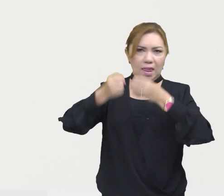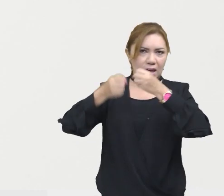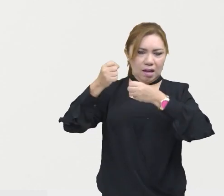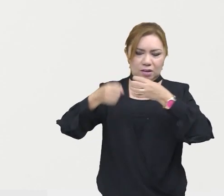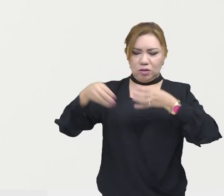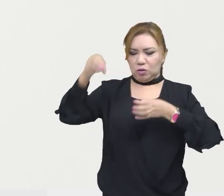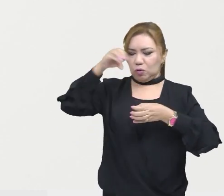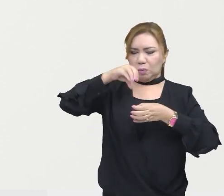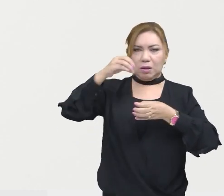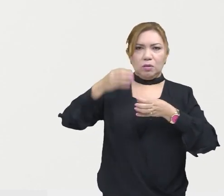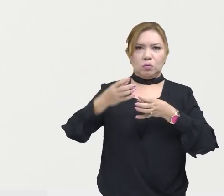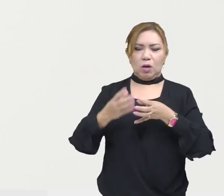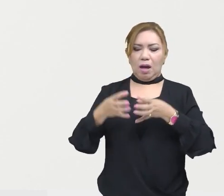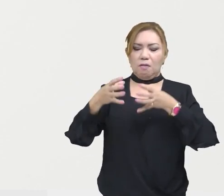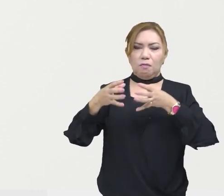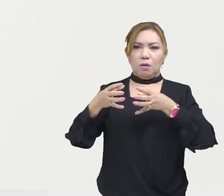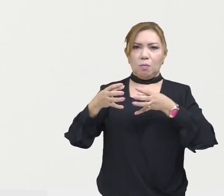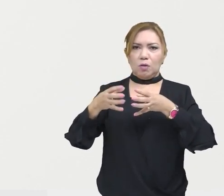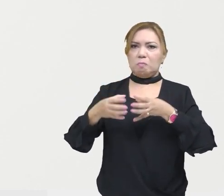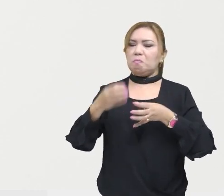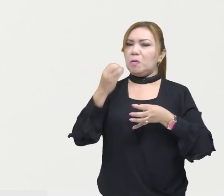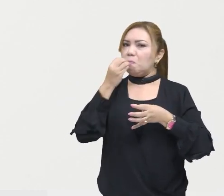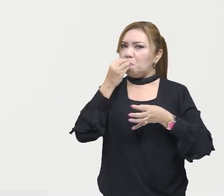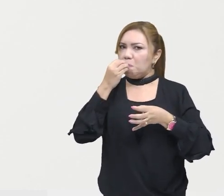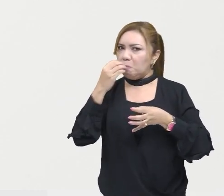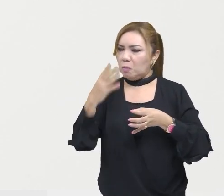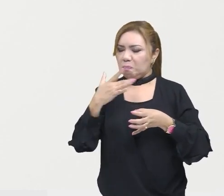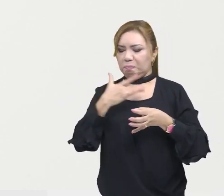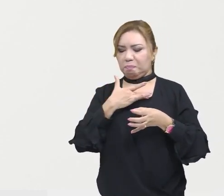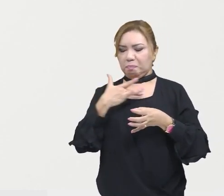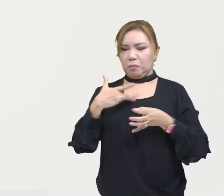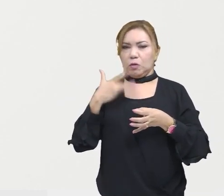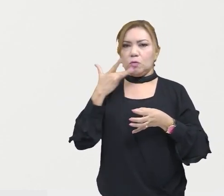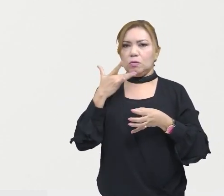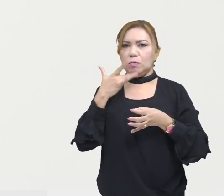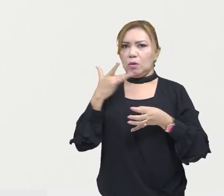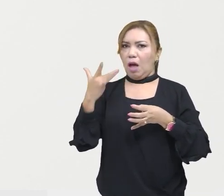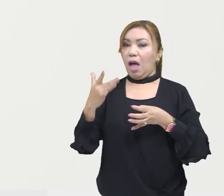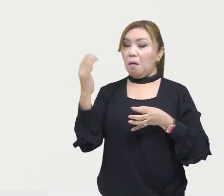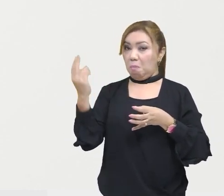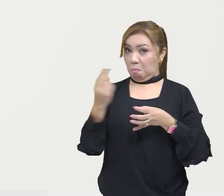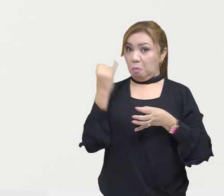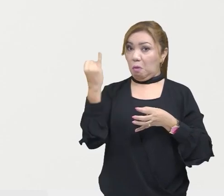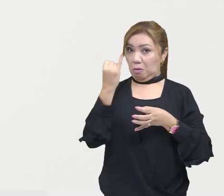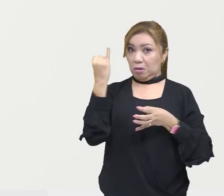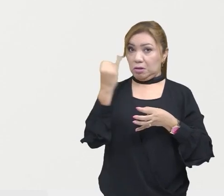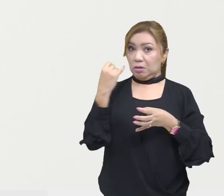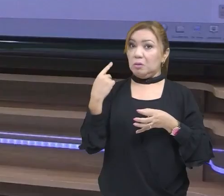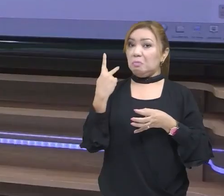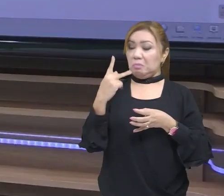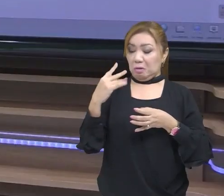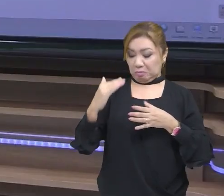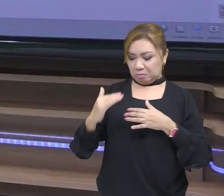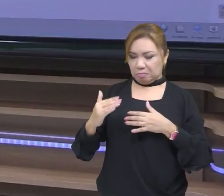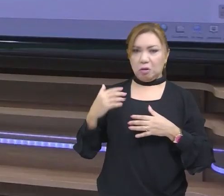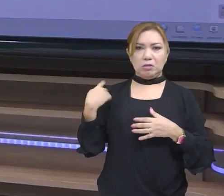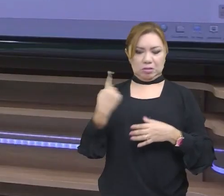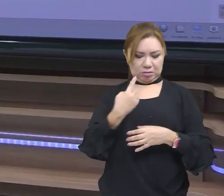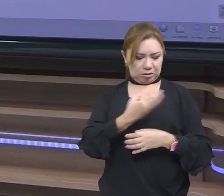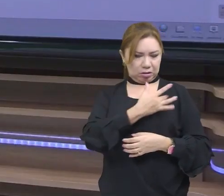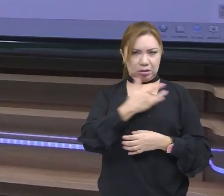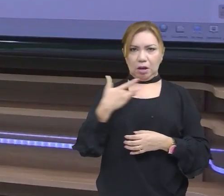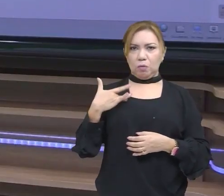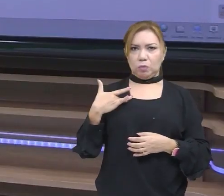e manutenção de tecidos. As frutas são um bom exemplo de vitaminas. Então, elas são necessárias para nos desenvolvermos saudáveis,